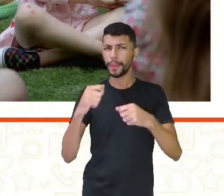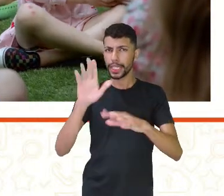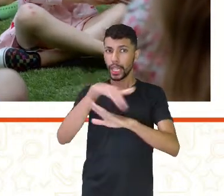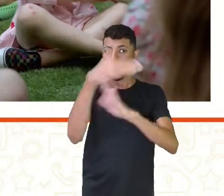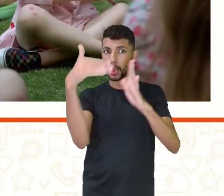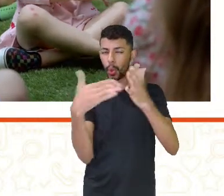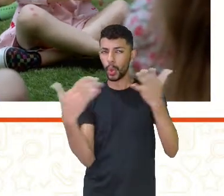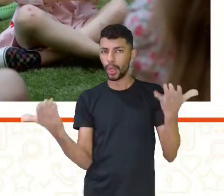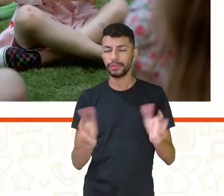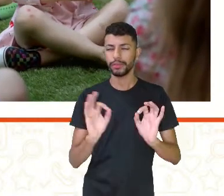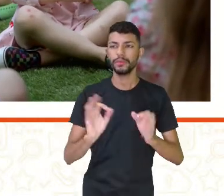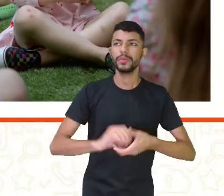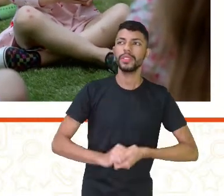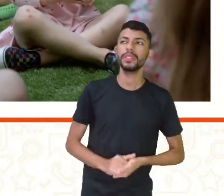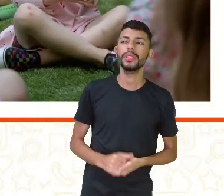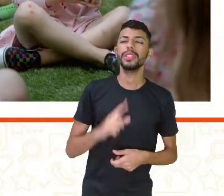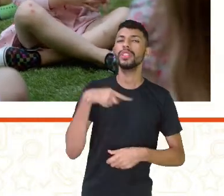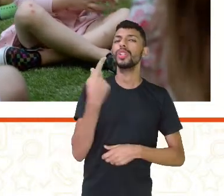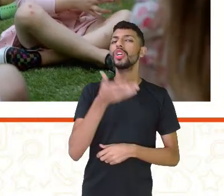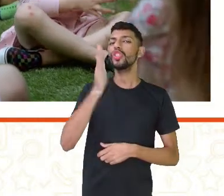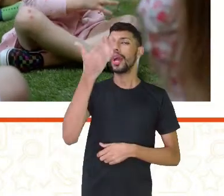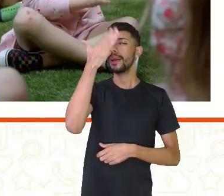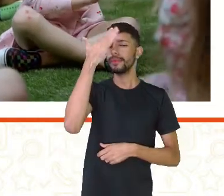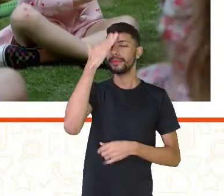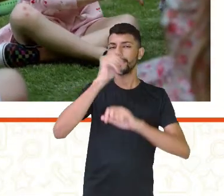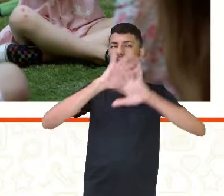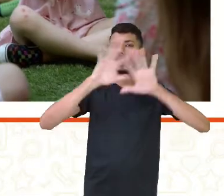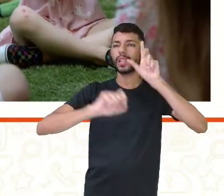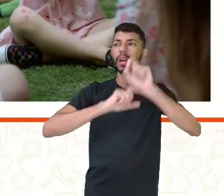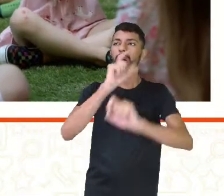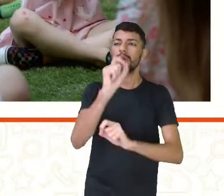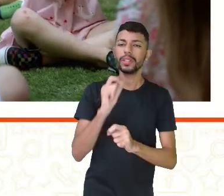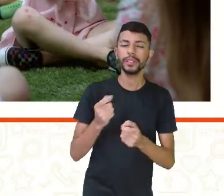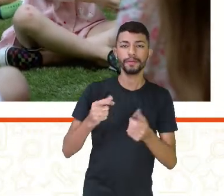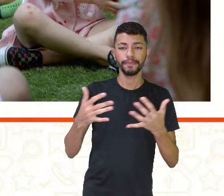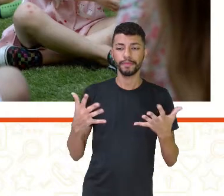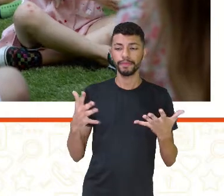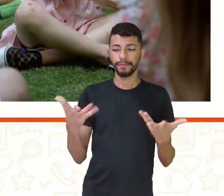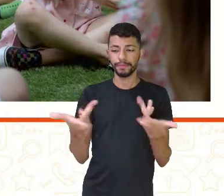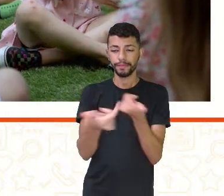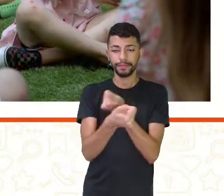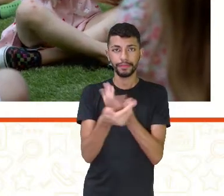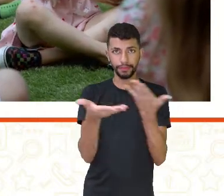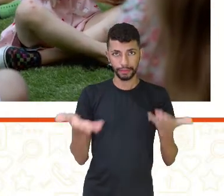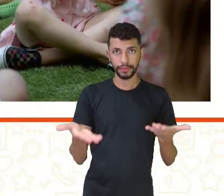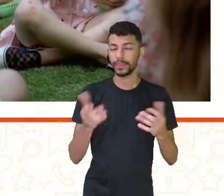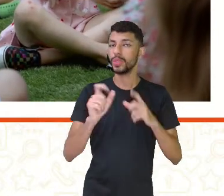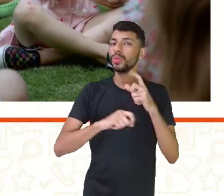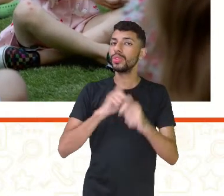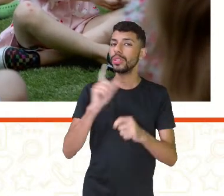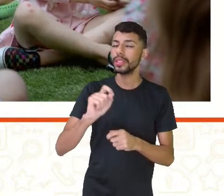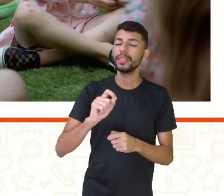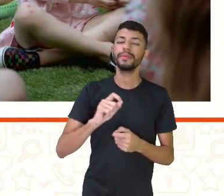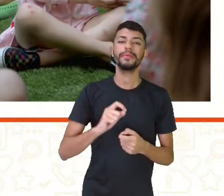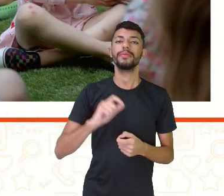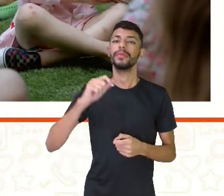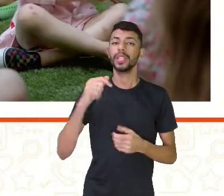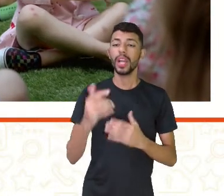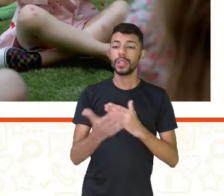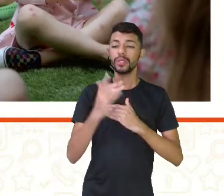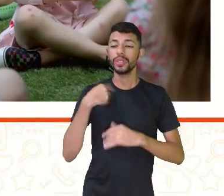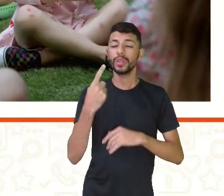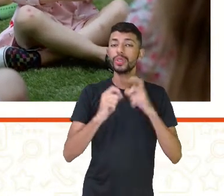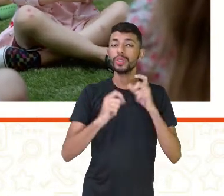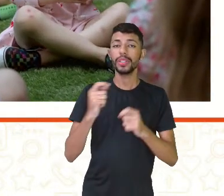de todas. A gente já está entendendo que essas habilidades todas, elas vão fazer com que a gente